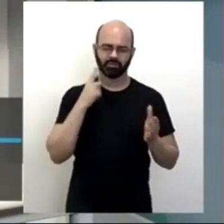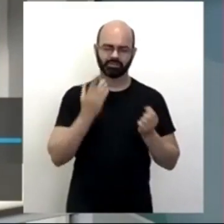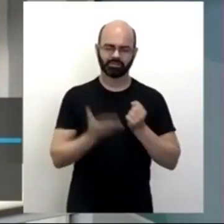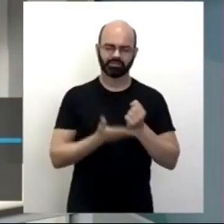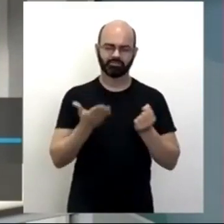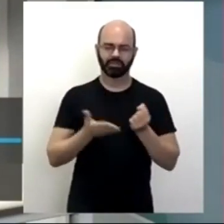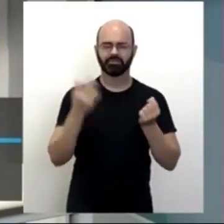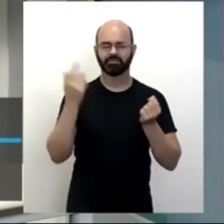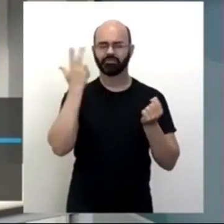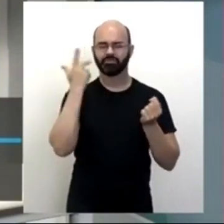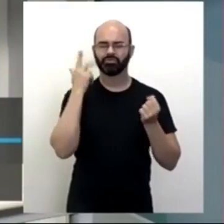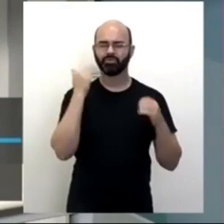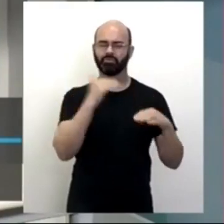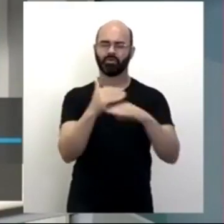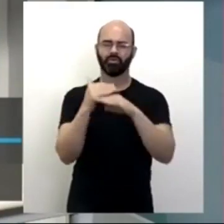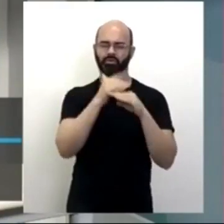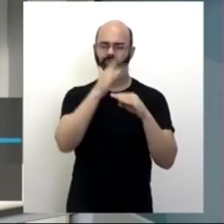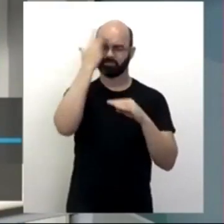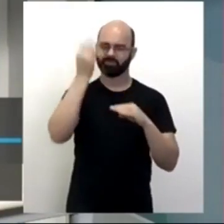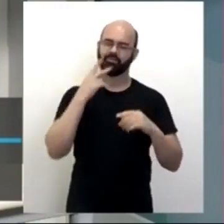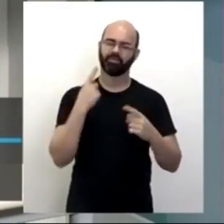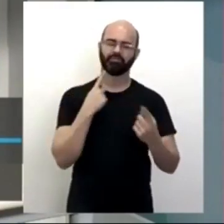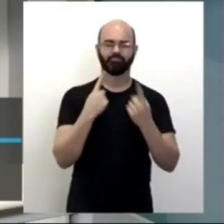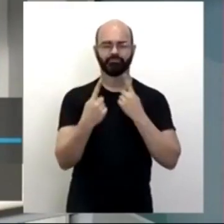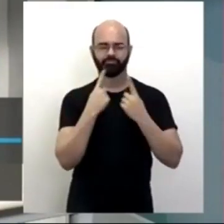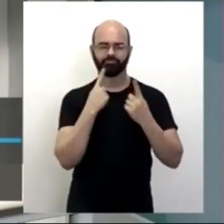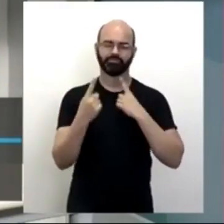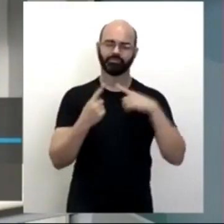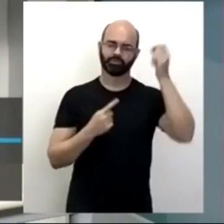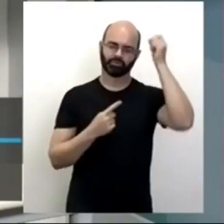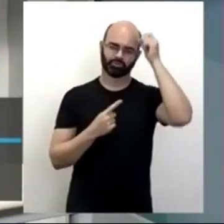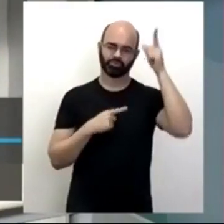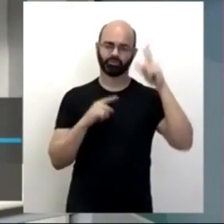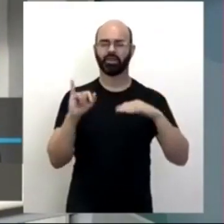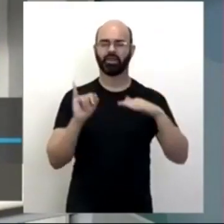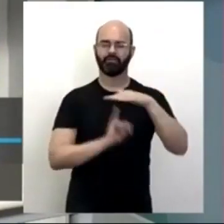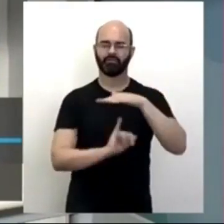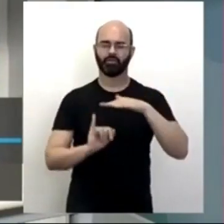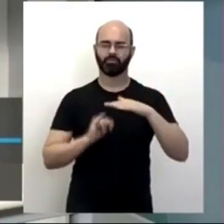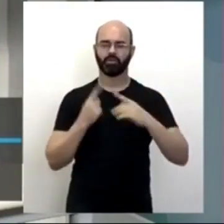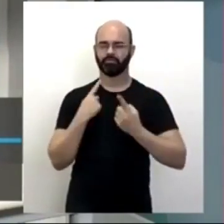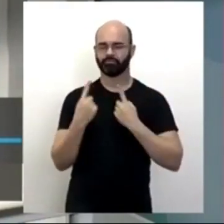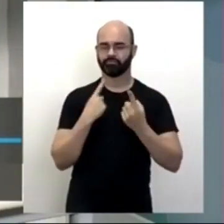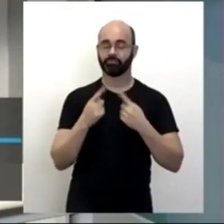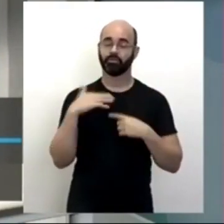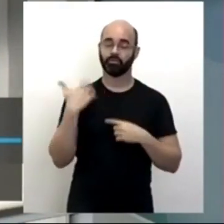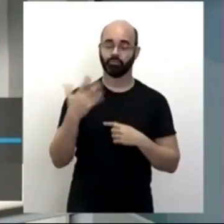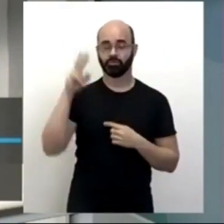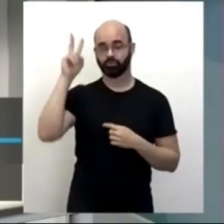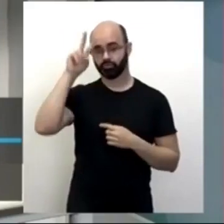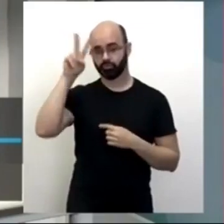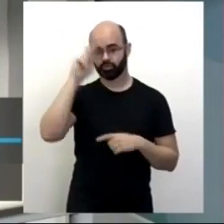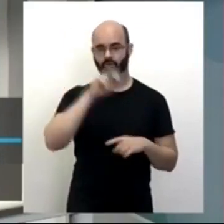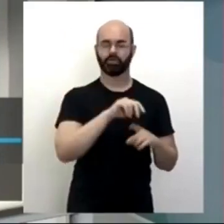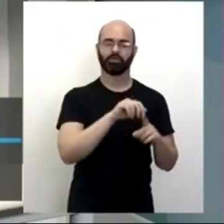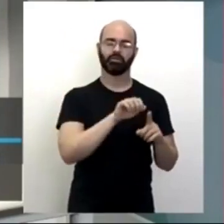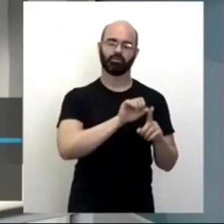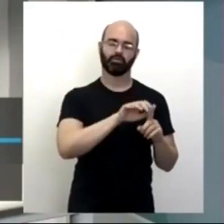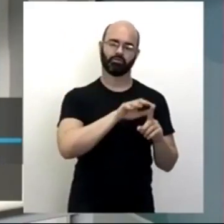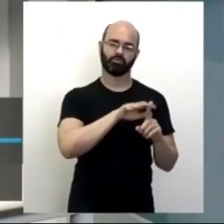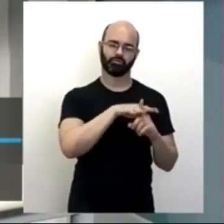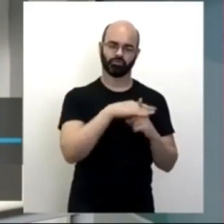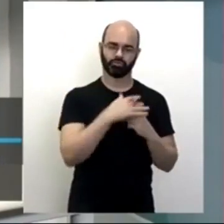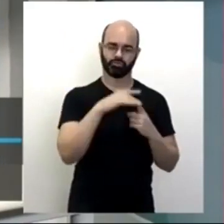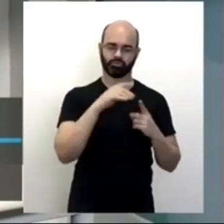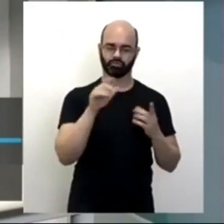dado pela cultura, né, pelos diálogos mais informais. Quando a história e a sociologia, elas entram nessas discussões,